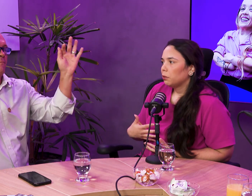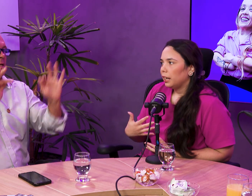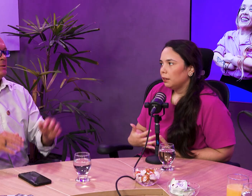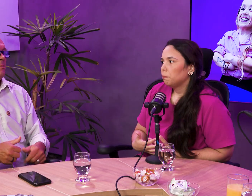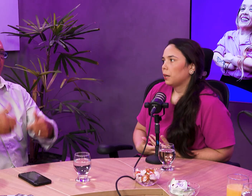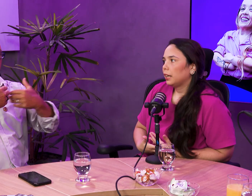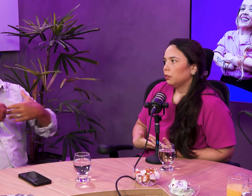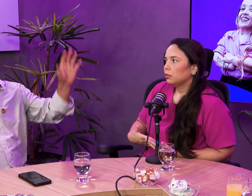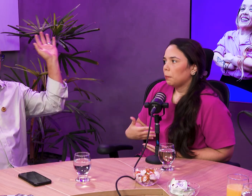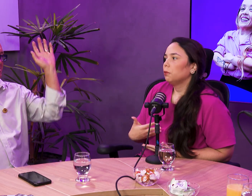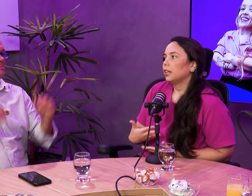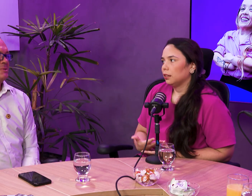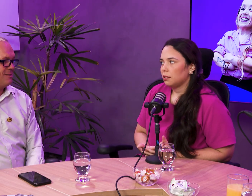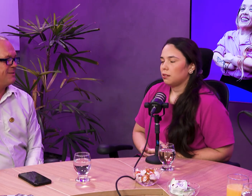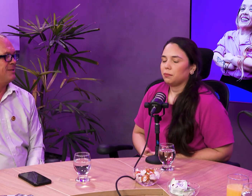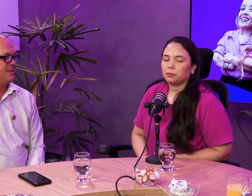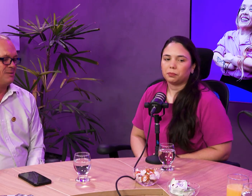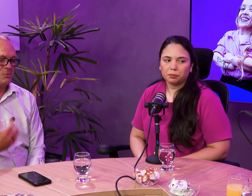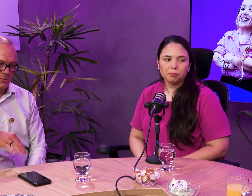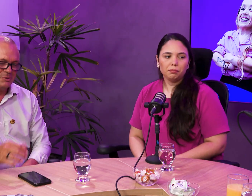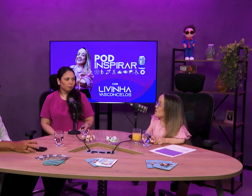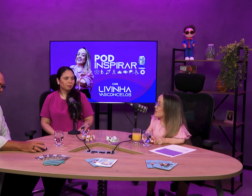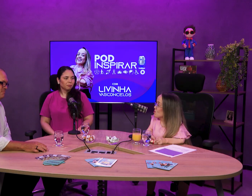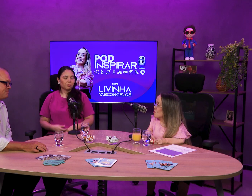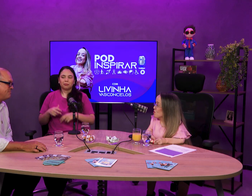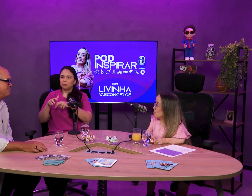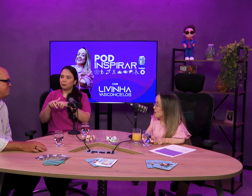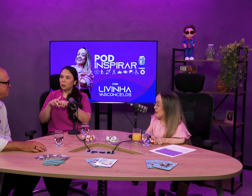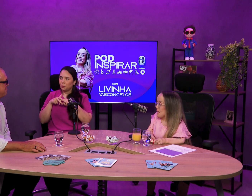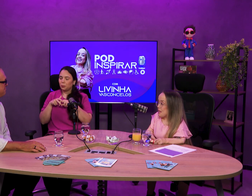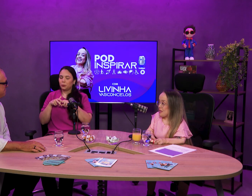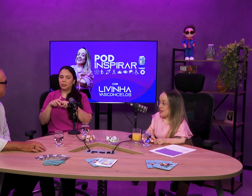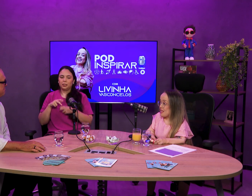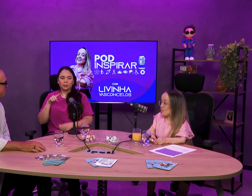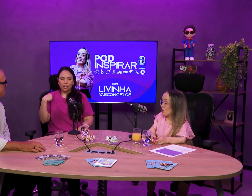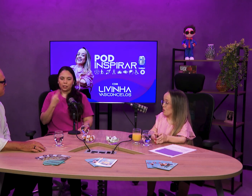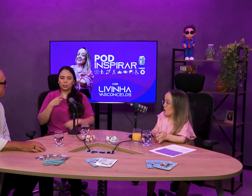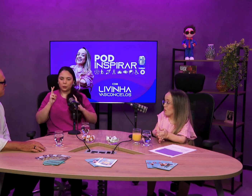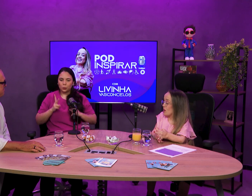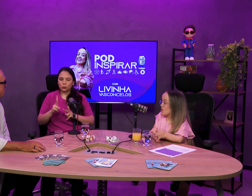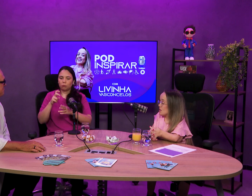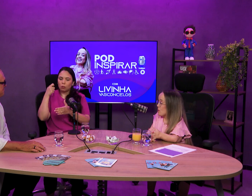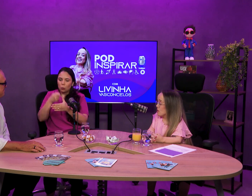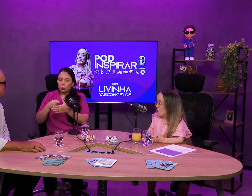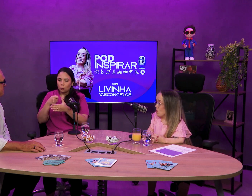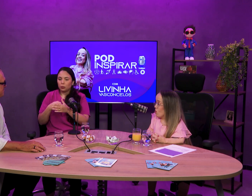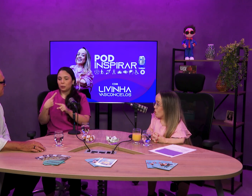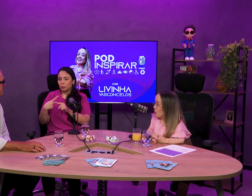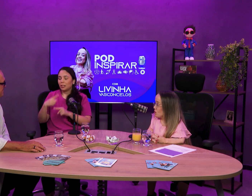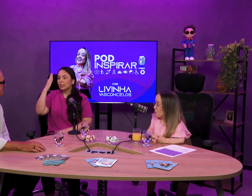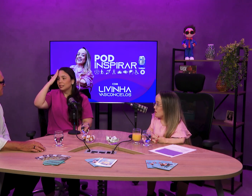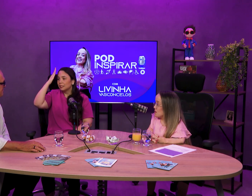ter alguém para quem lutar por elas. É por isso que a gente continua nessa luta, porque a gente sabe